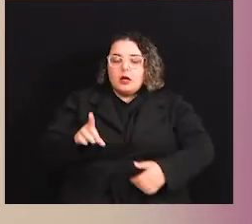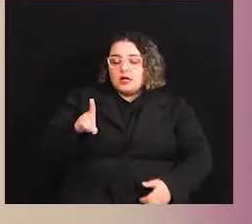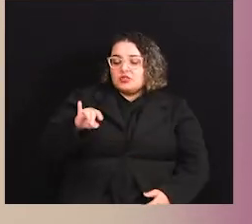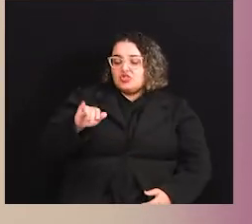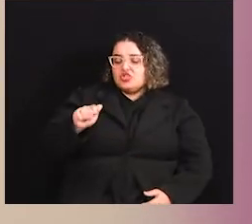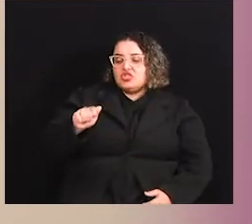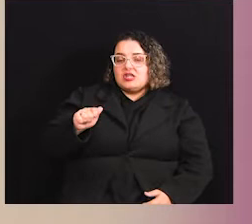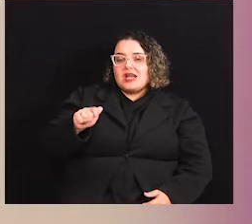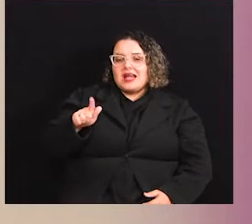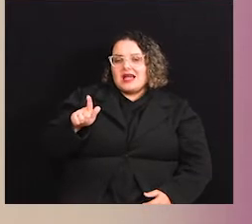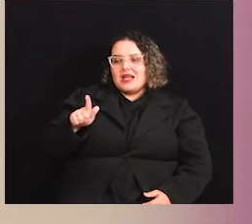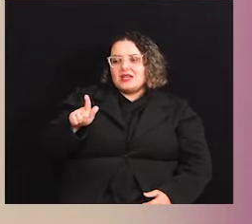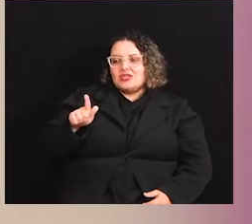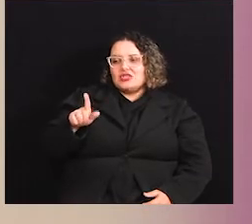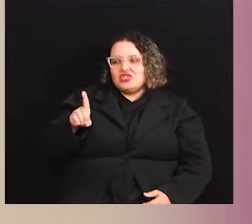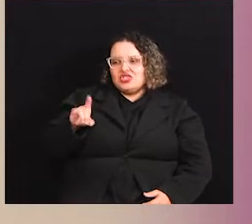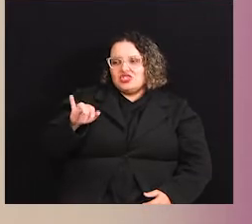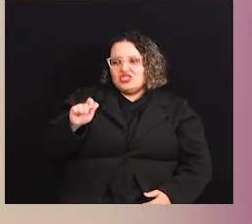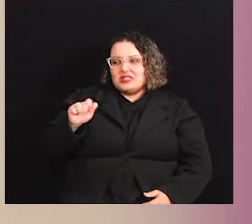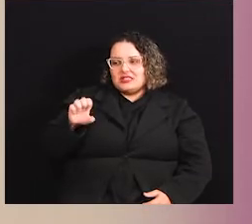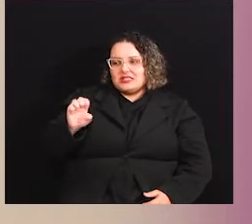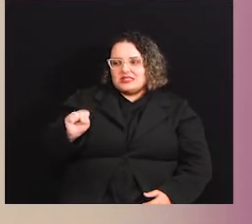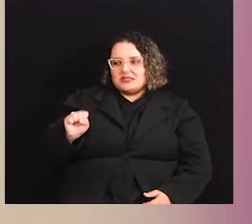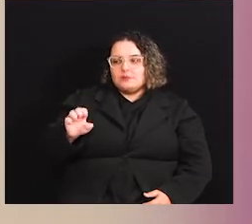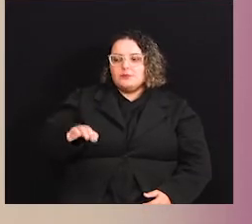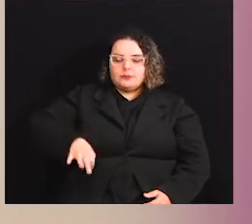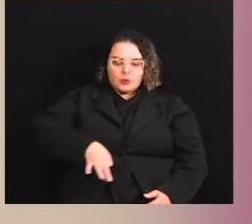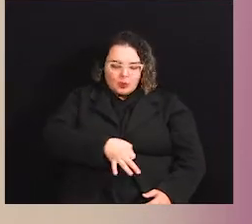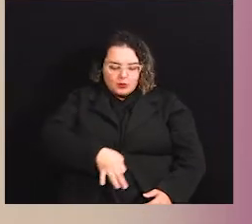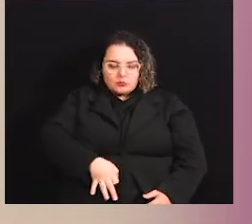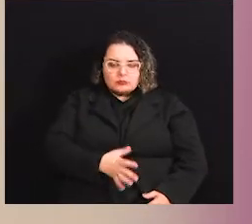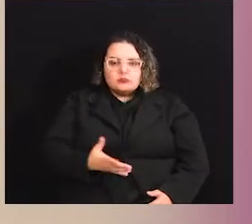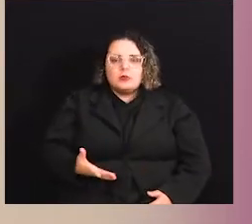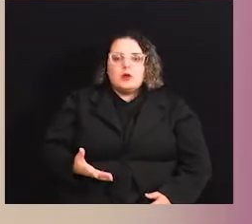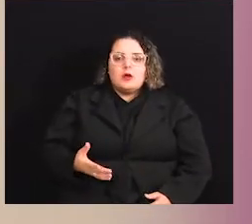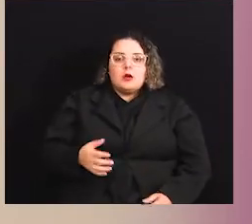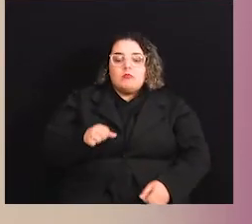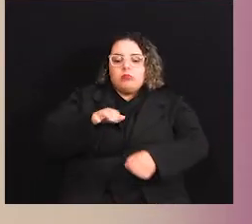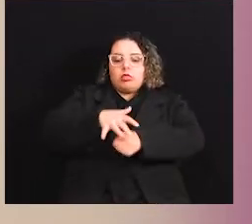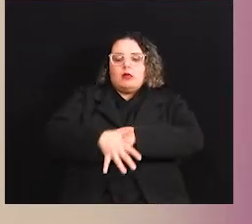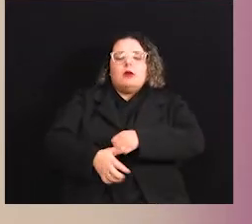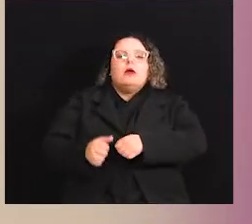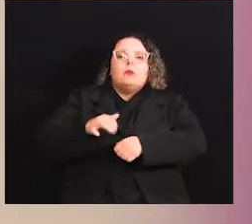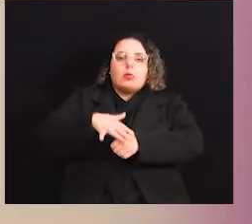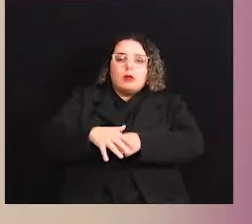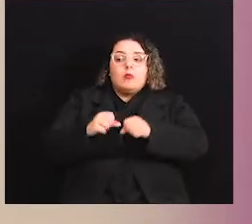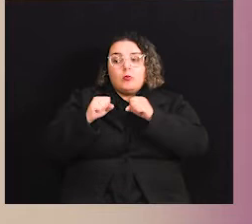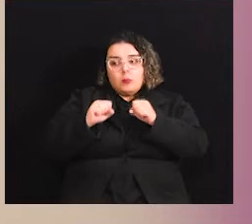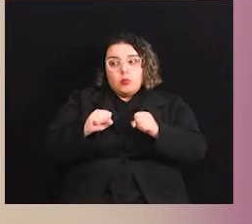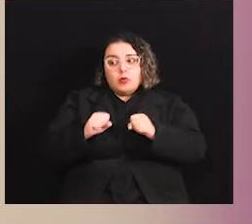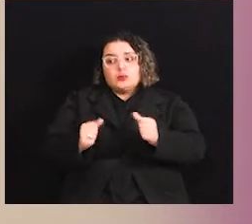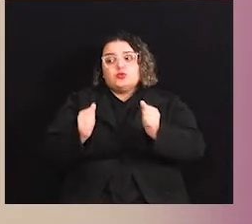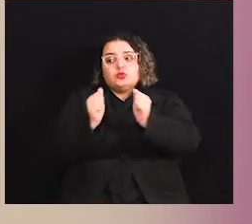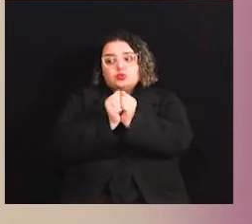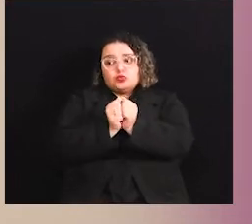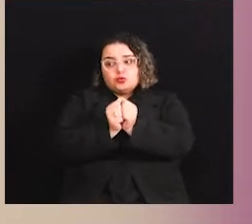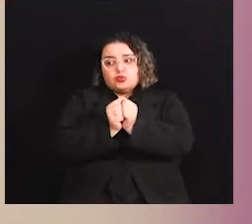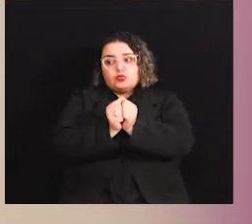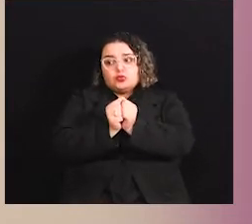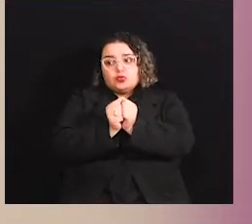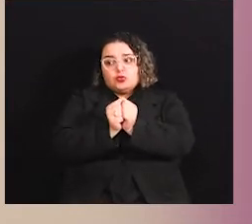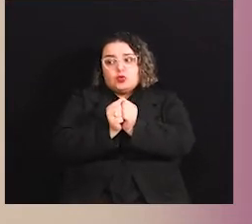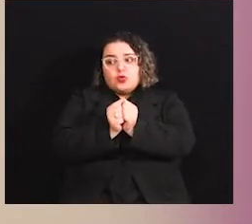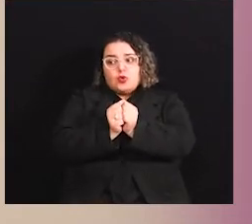giardíases. Giardia, que é um protozoário que vive no intestino delgado, uma infecção mesmo, pode cursar com a